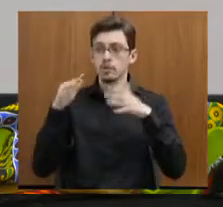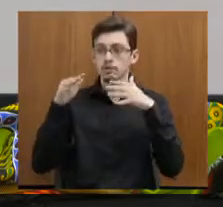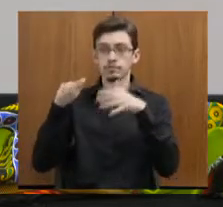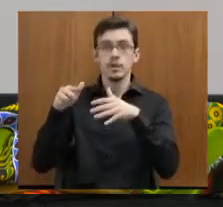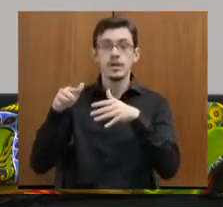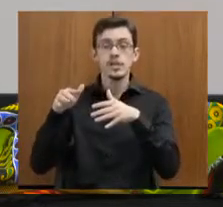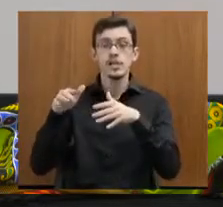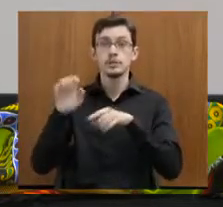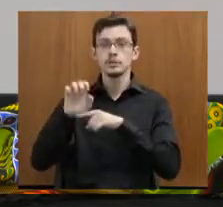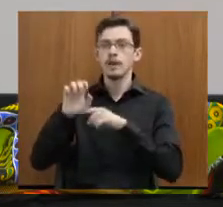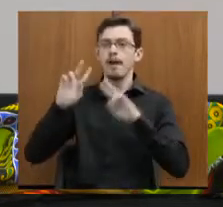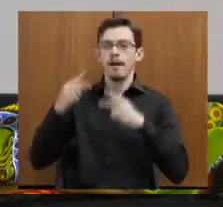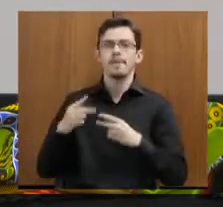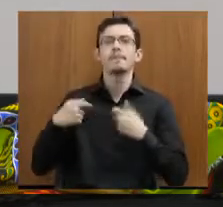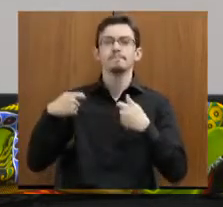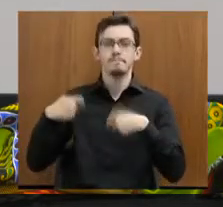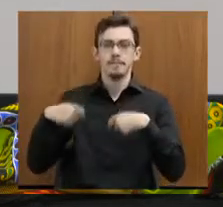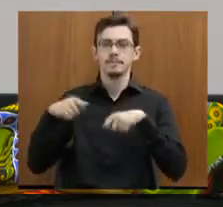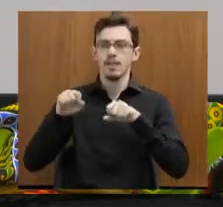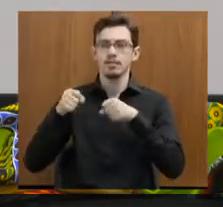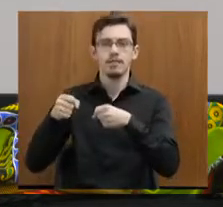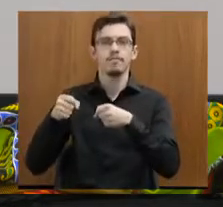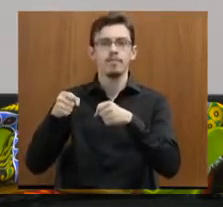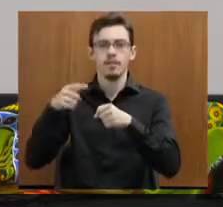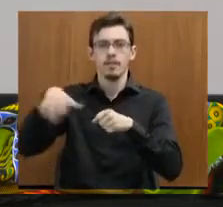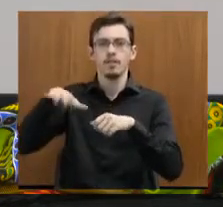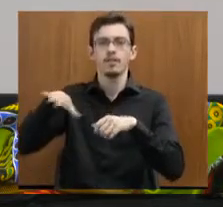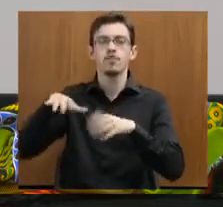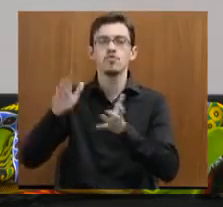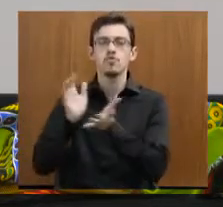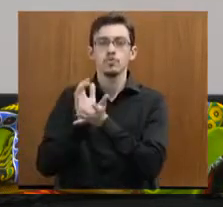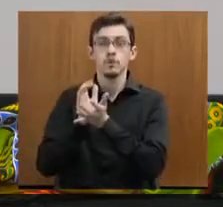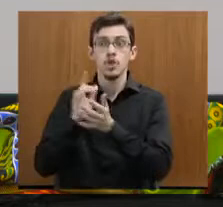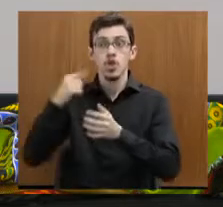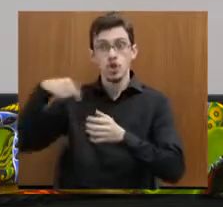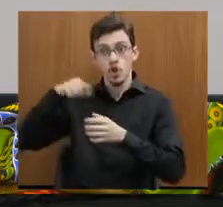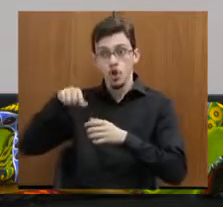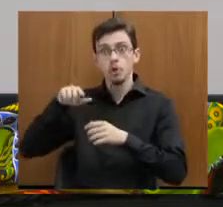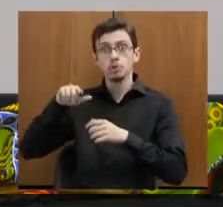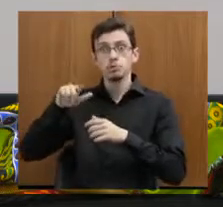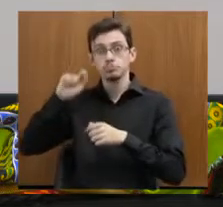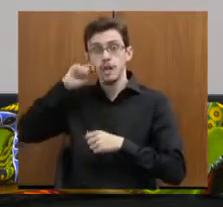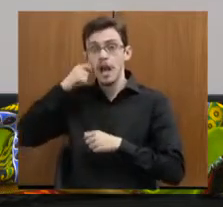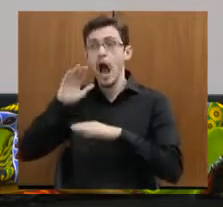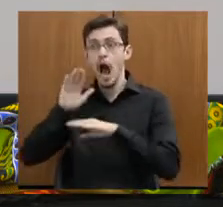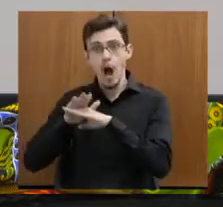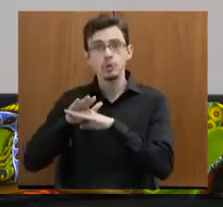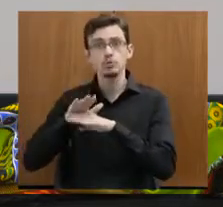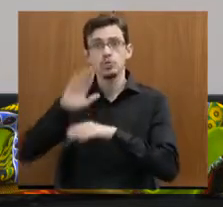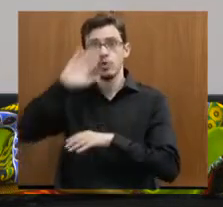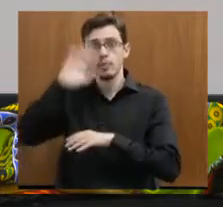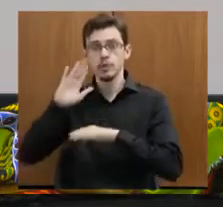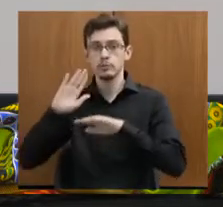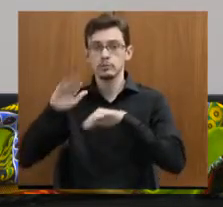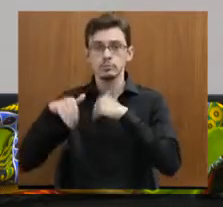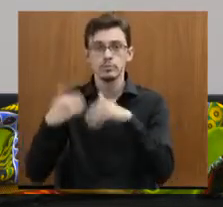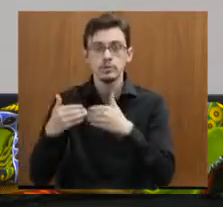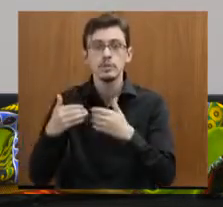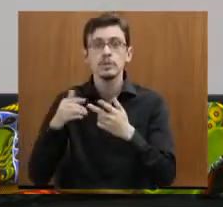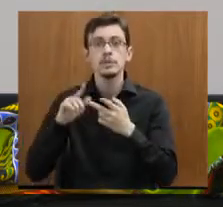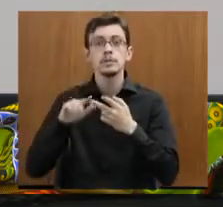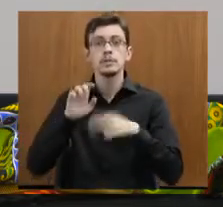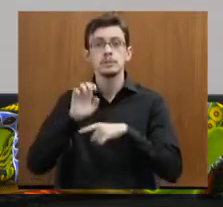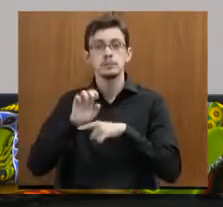parte do estado da nossa contribuição na construção do Brasil na construção do Estado de Minas Gerais na